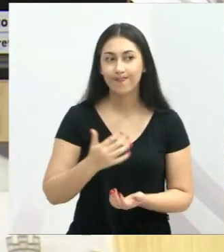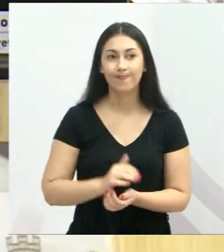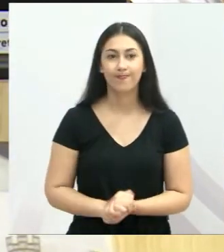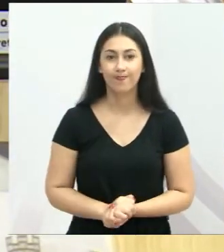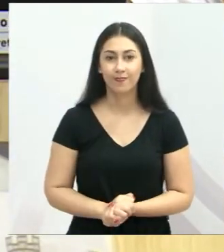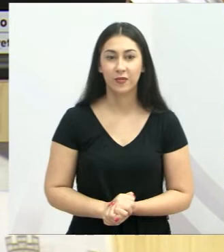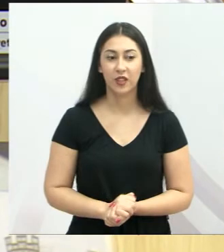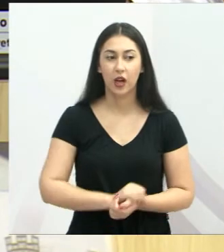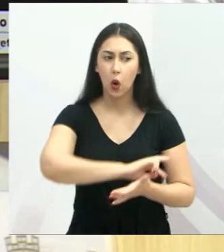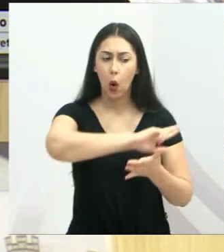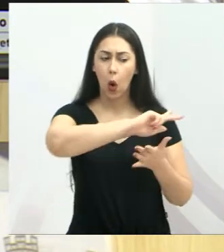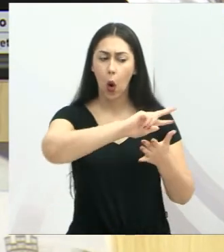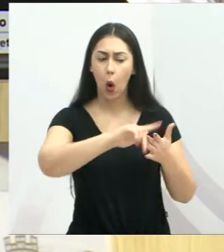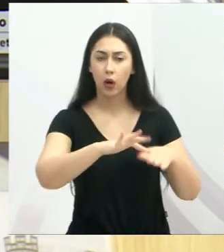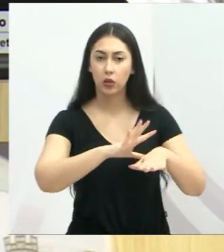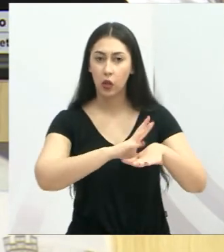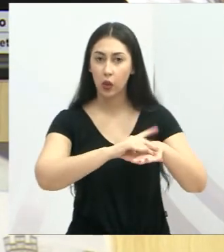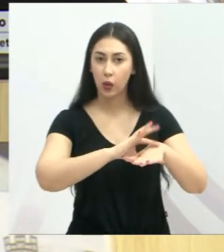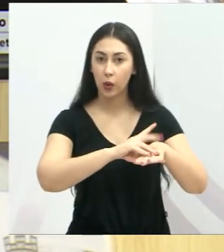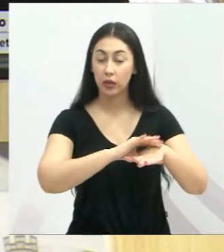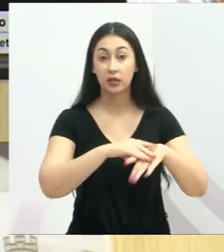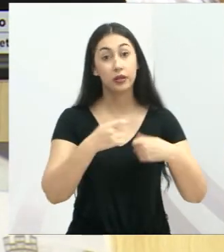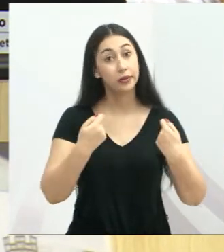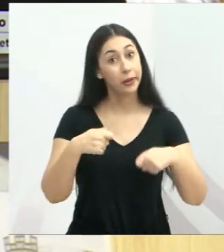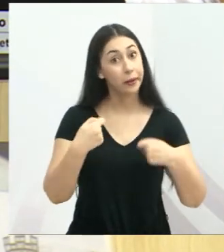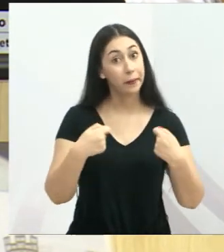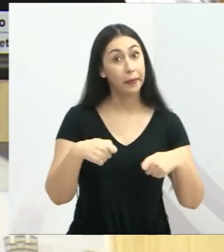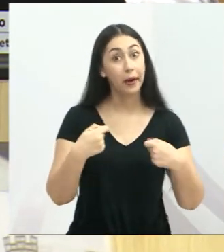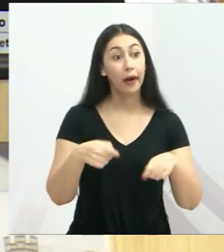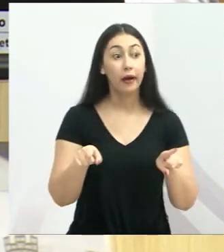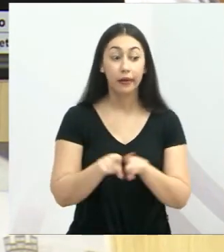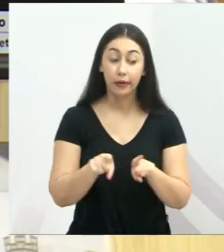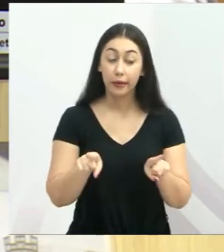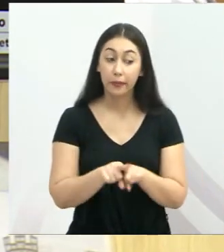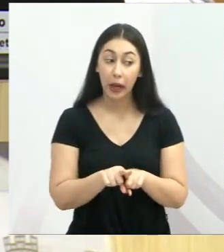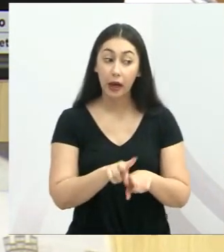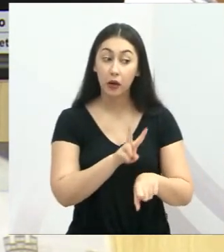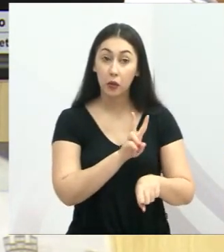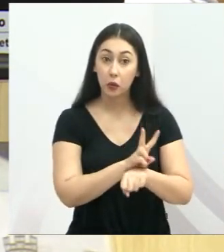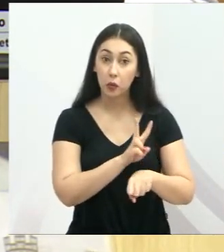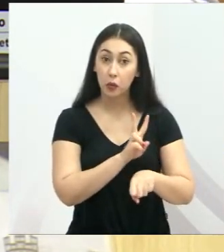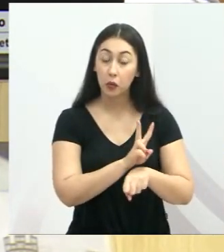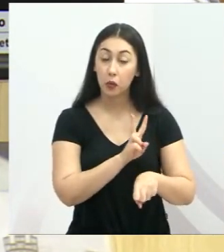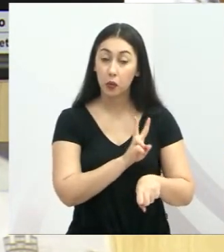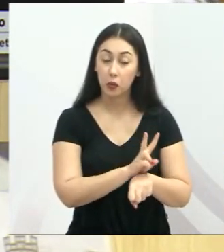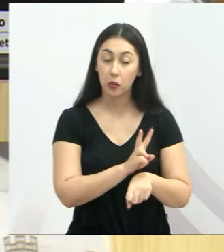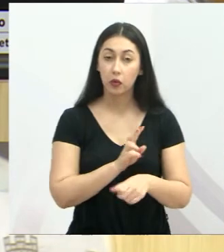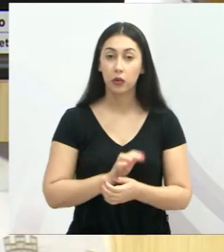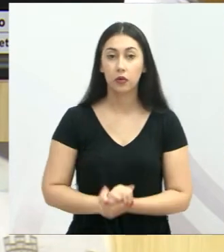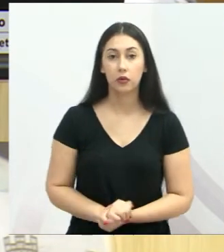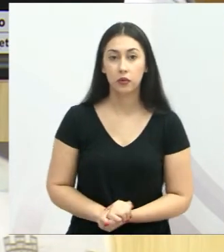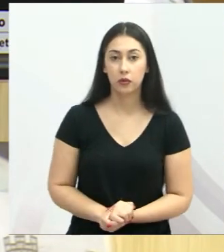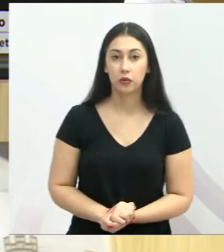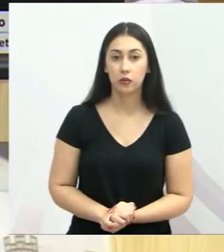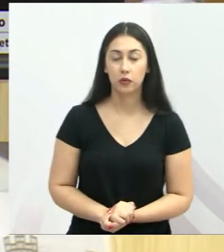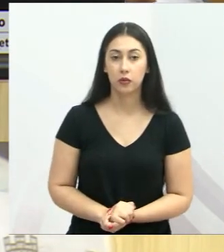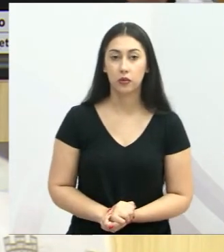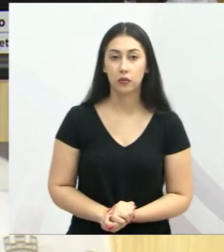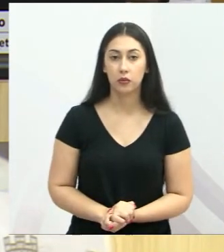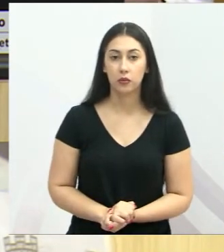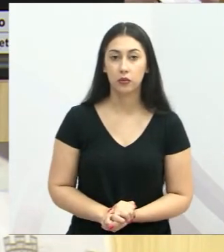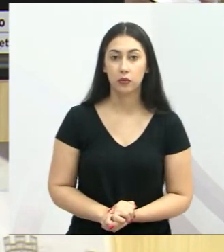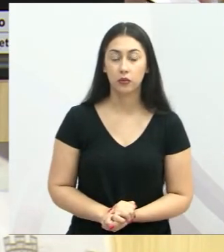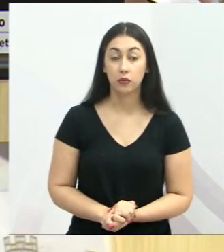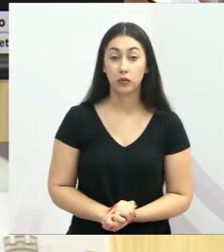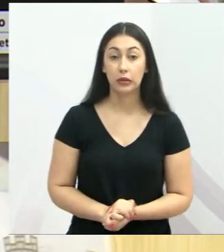demais doenças também merecem continuar sendo assistidas pelo poder público. E o